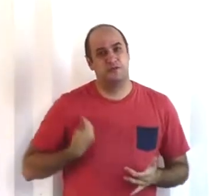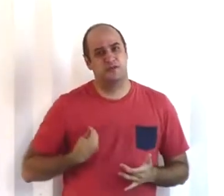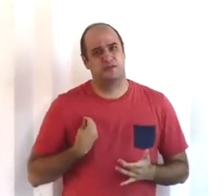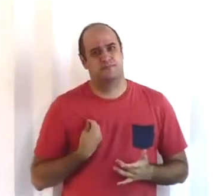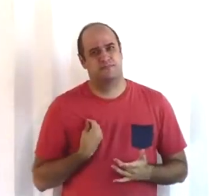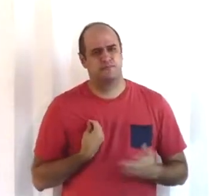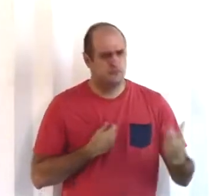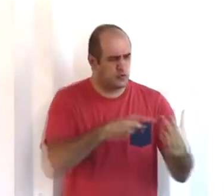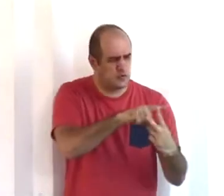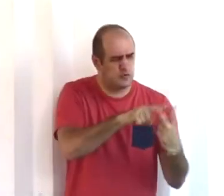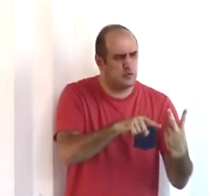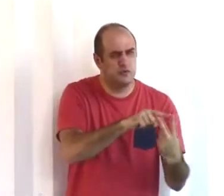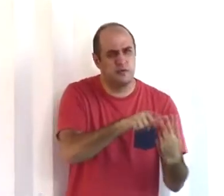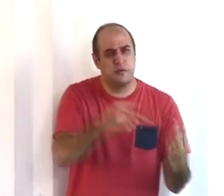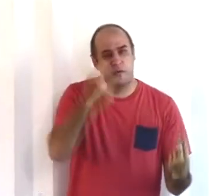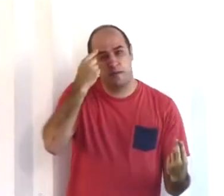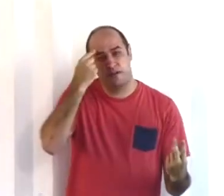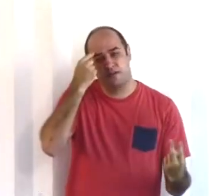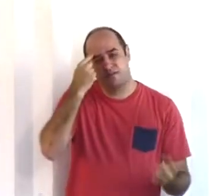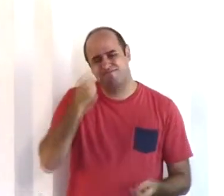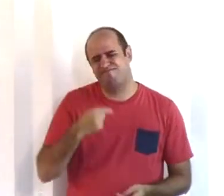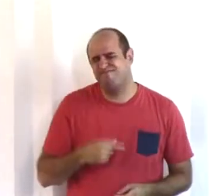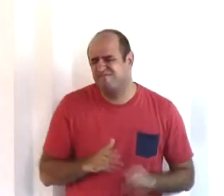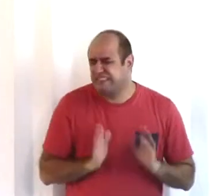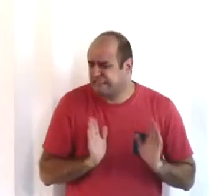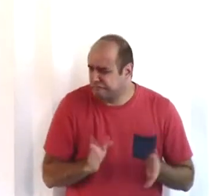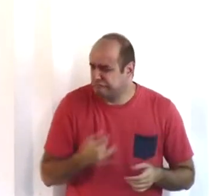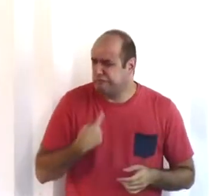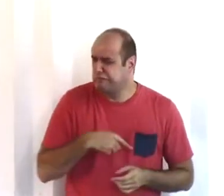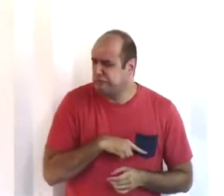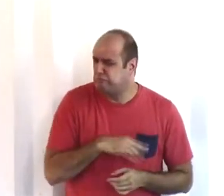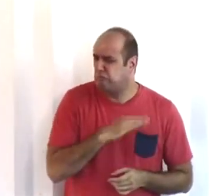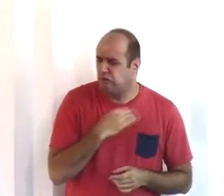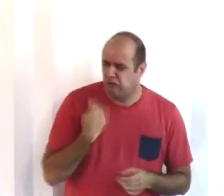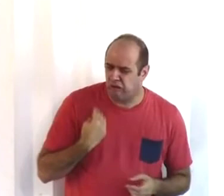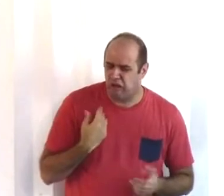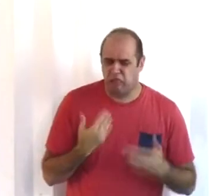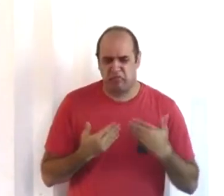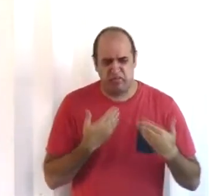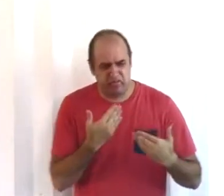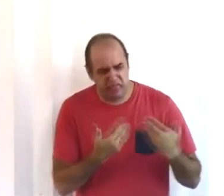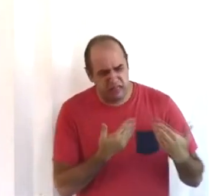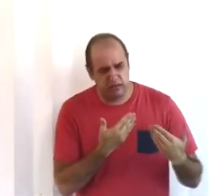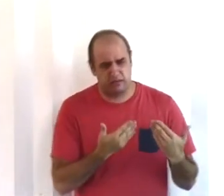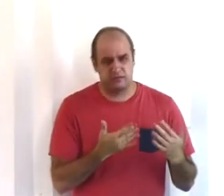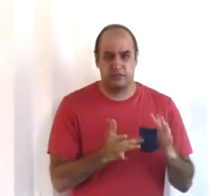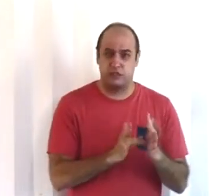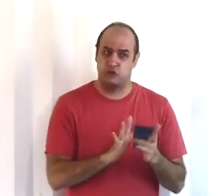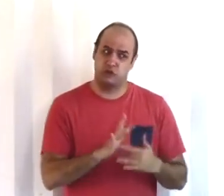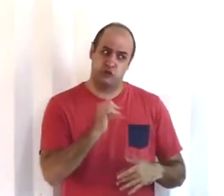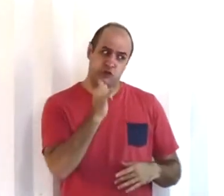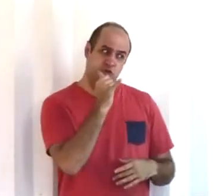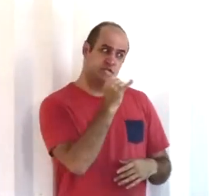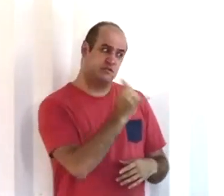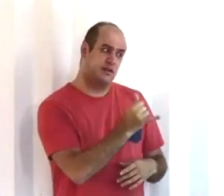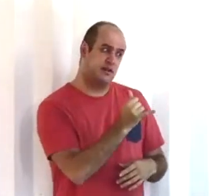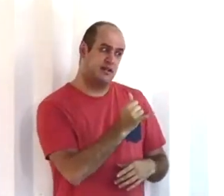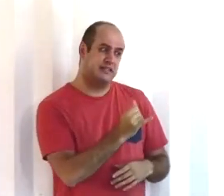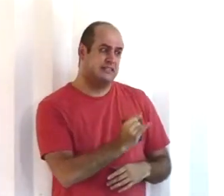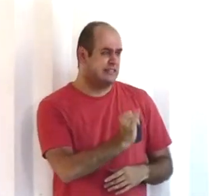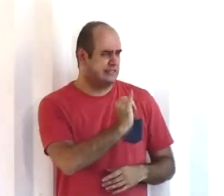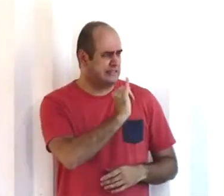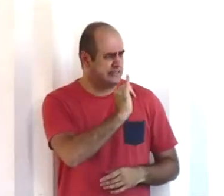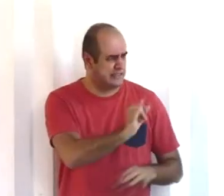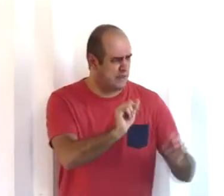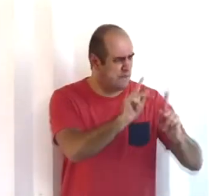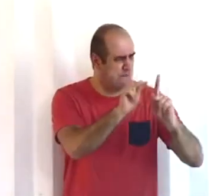agora seremos mortos, agora não resta mais nenhuma solução para nenhum de nós. O Senhor Jesus disse que aqueles que tivessem paz